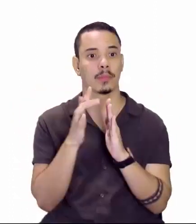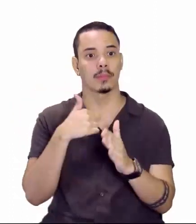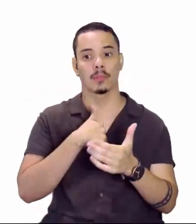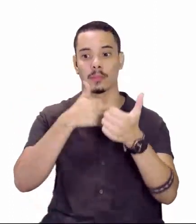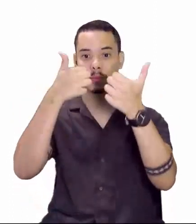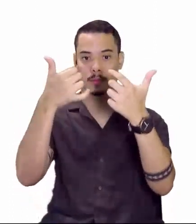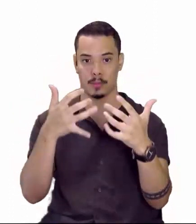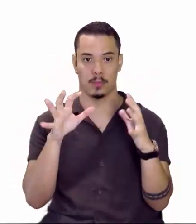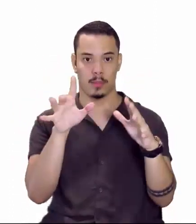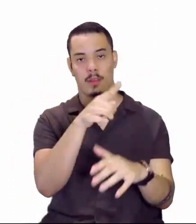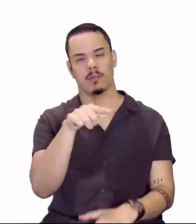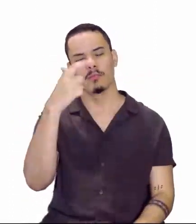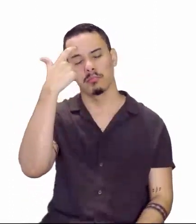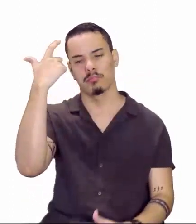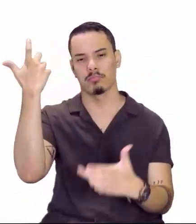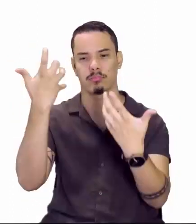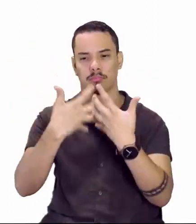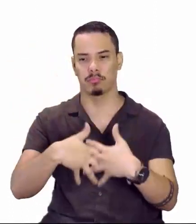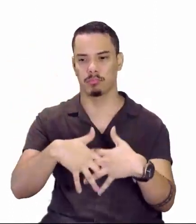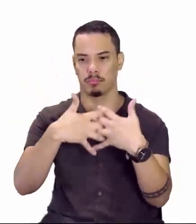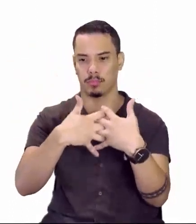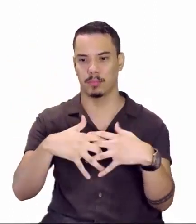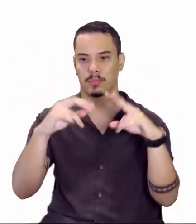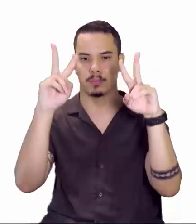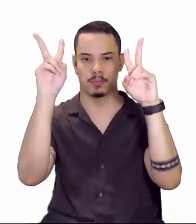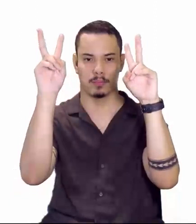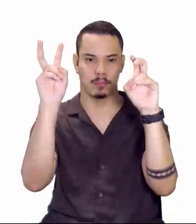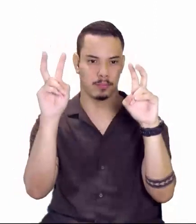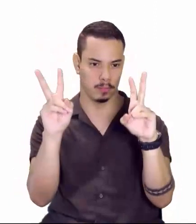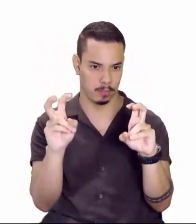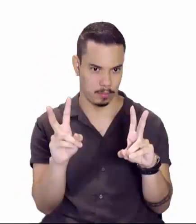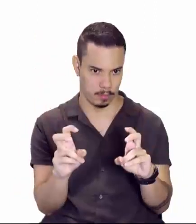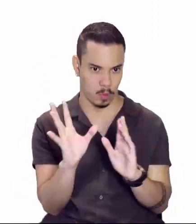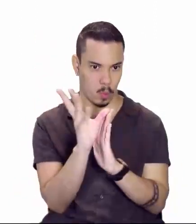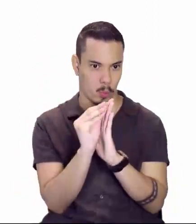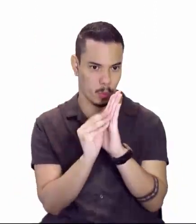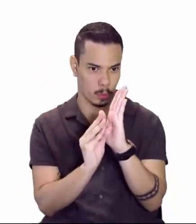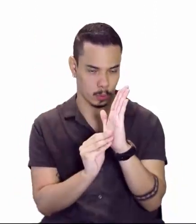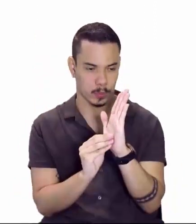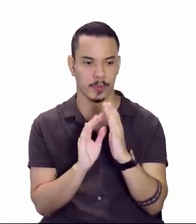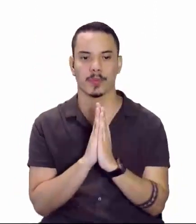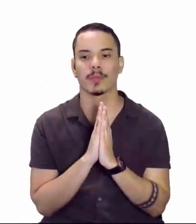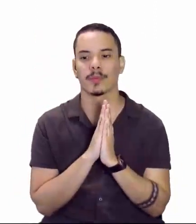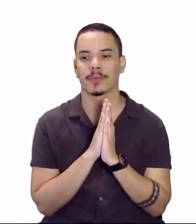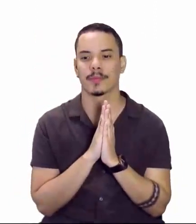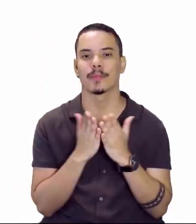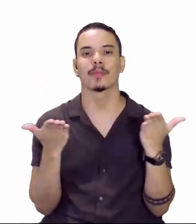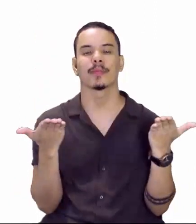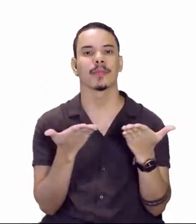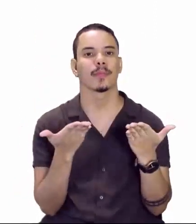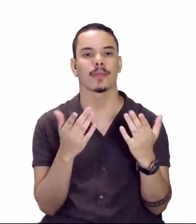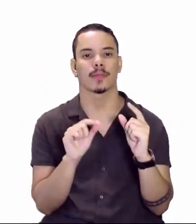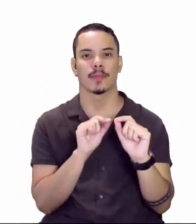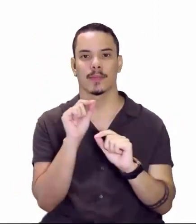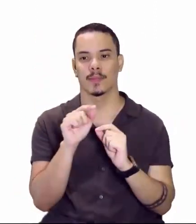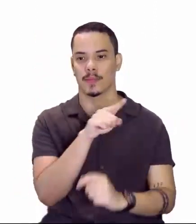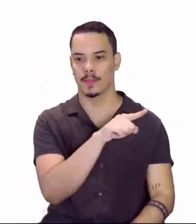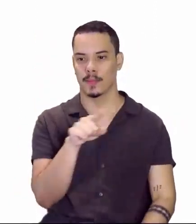aqui para você refletir sobre o conteúdo abordado. Vamos agora, então,